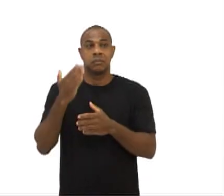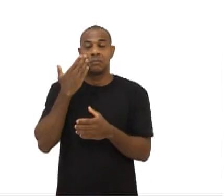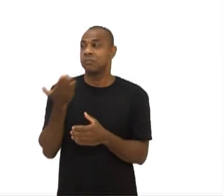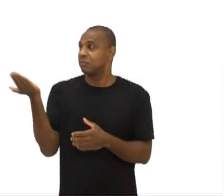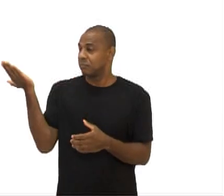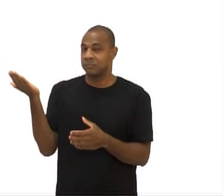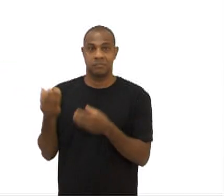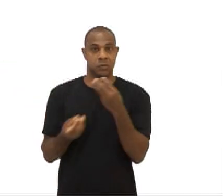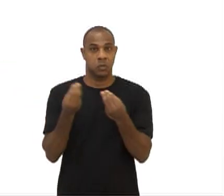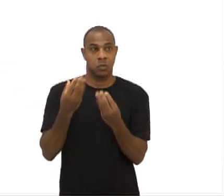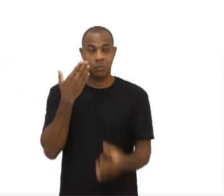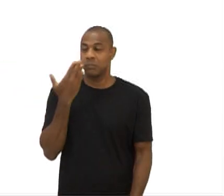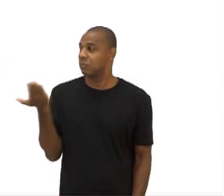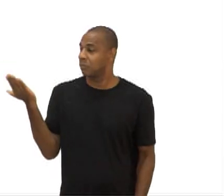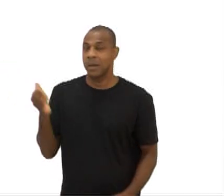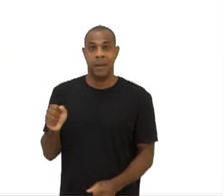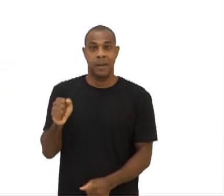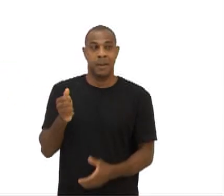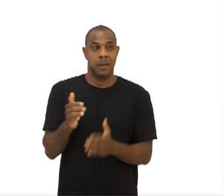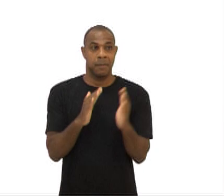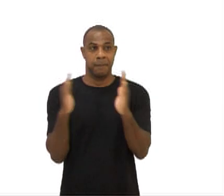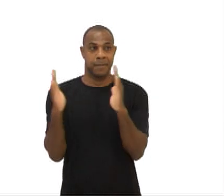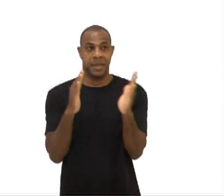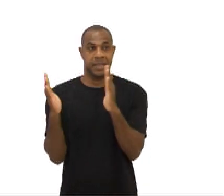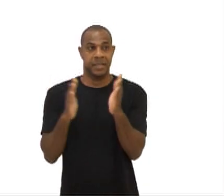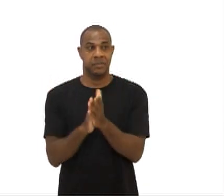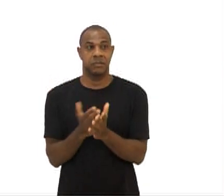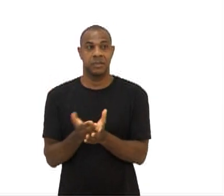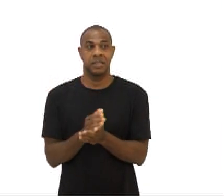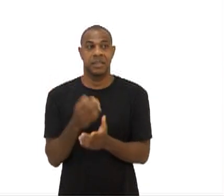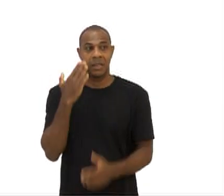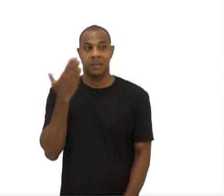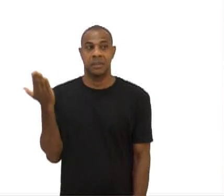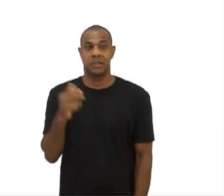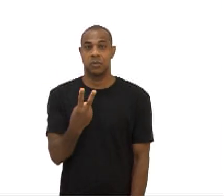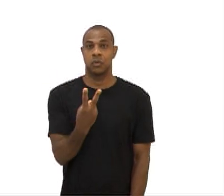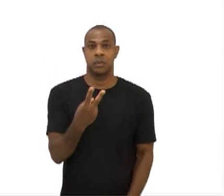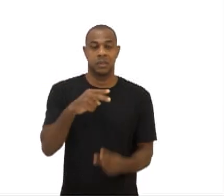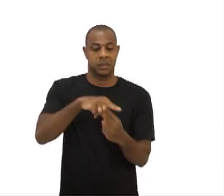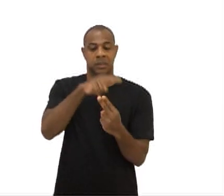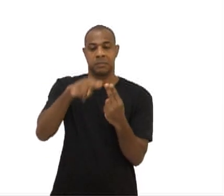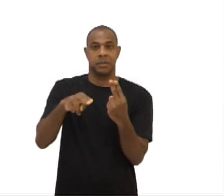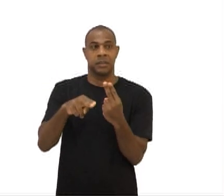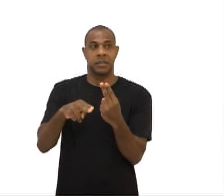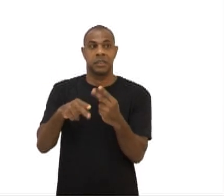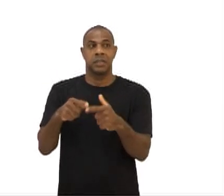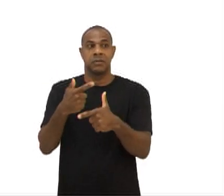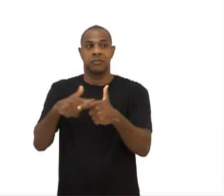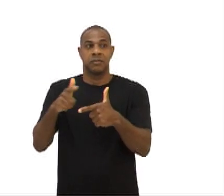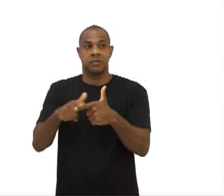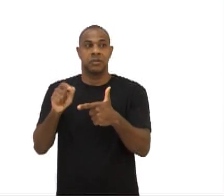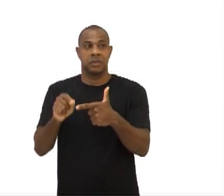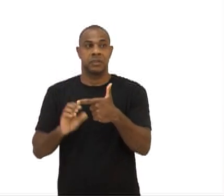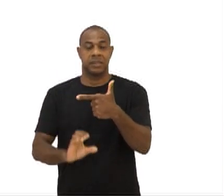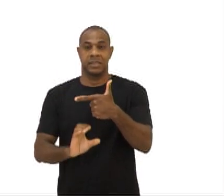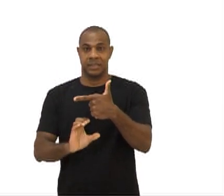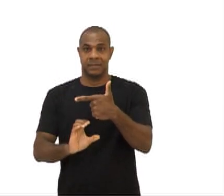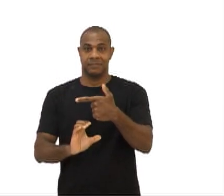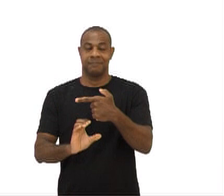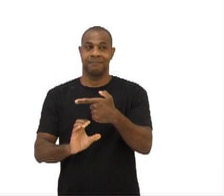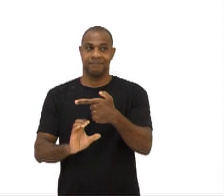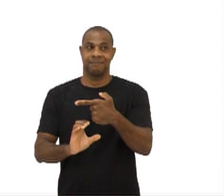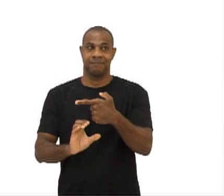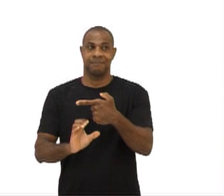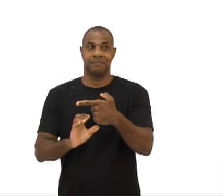No período, nós temos aqui o período da função seno, que é 2π, e vamos dividir pelo módulo de C, visto na aula anterior.